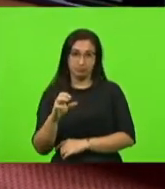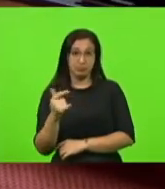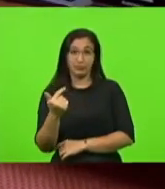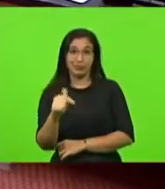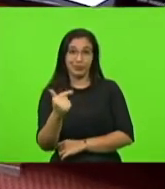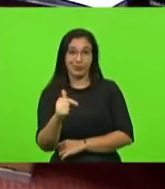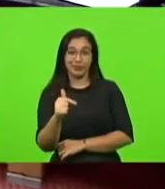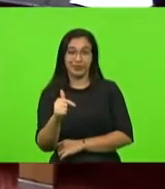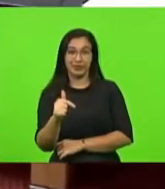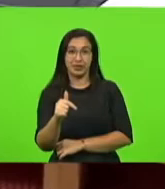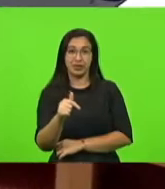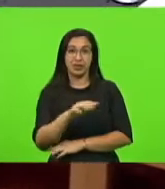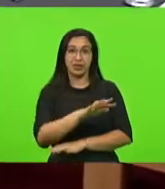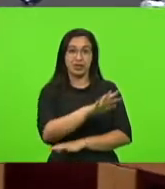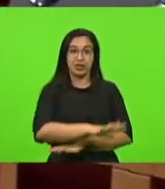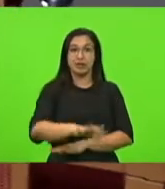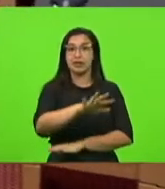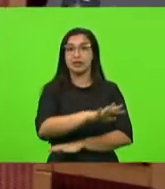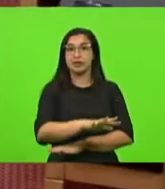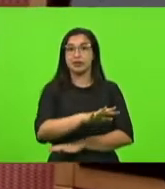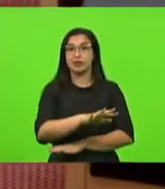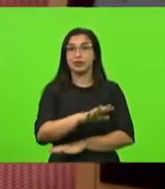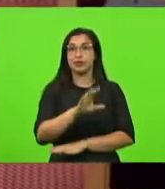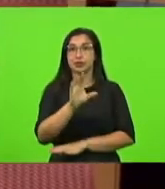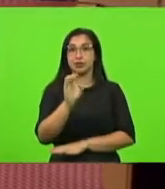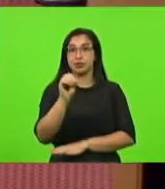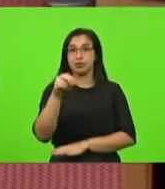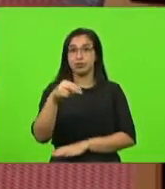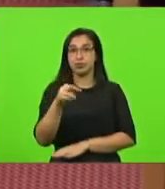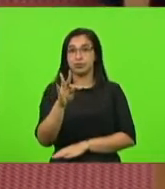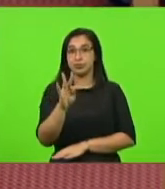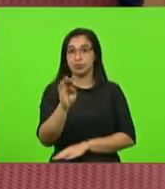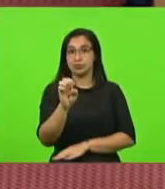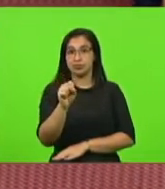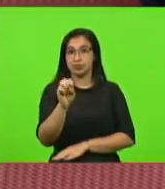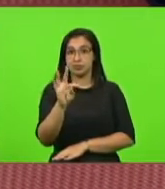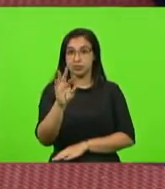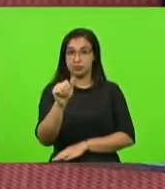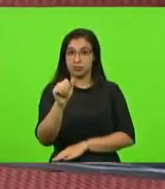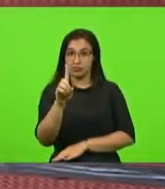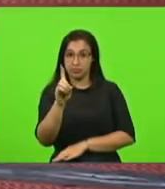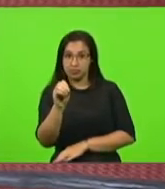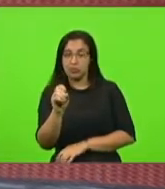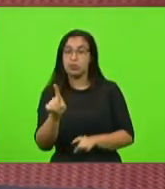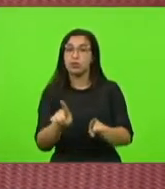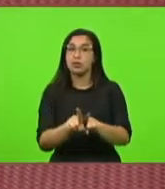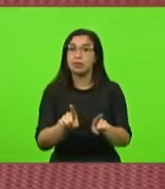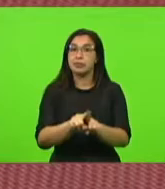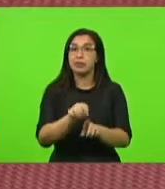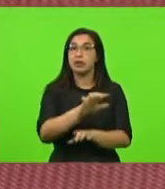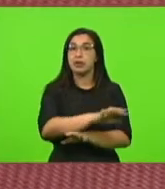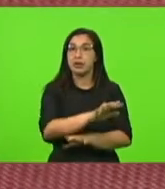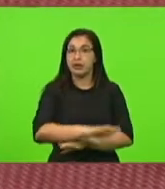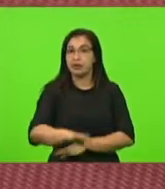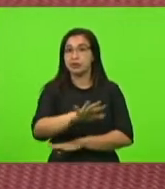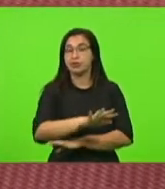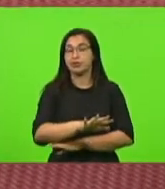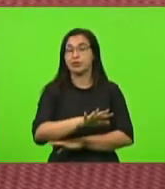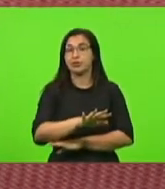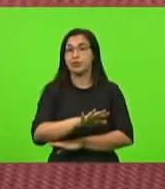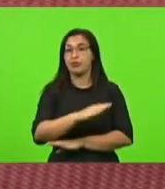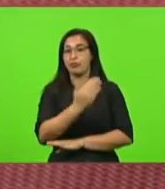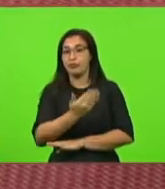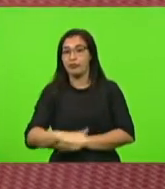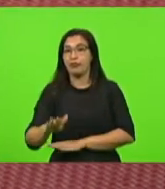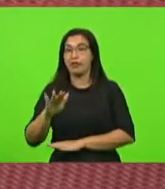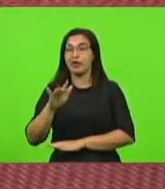a região do Contestado e a região do Vale do Rio do Peixe, ali